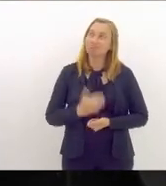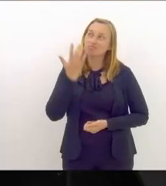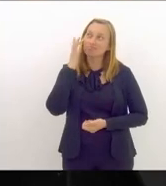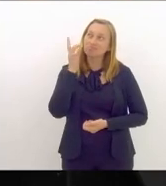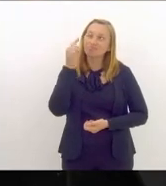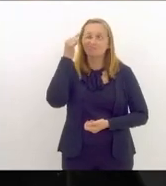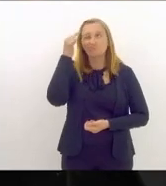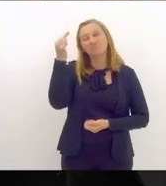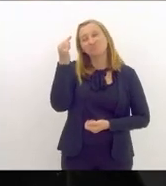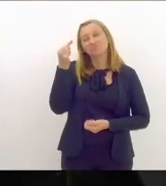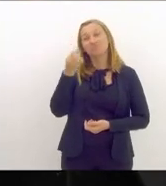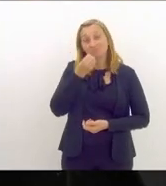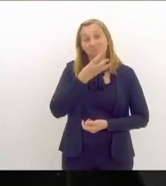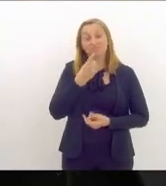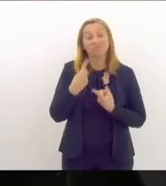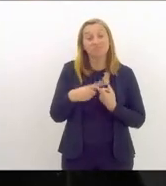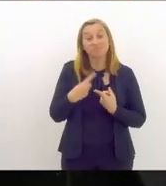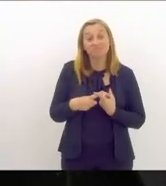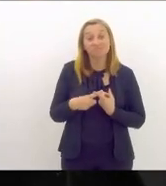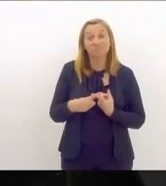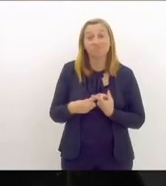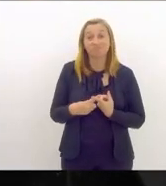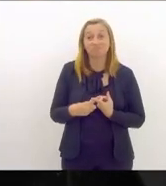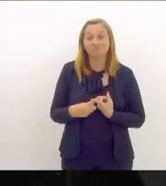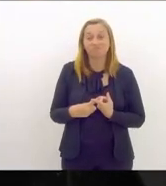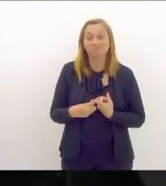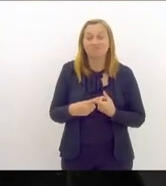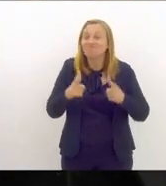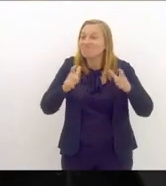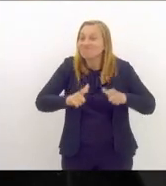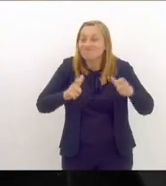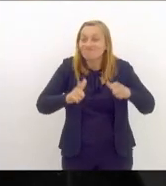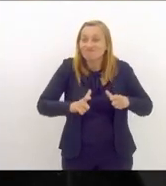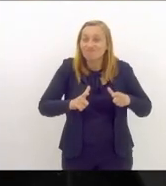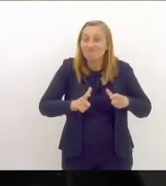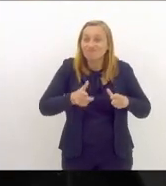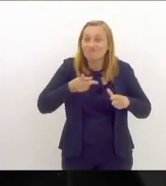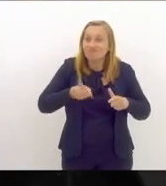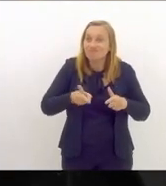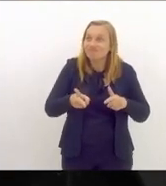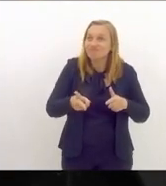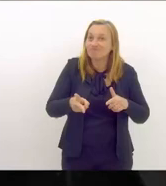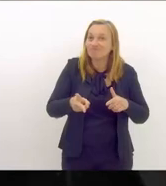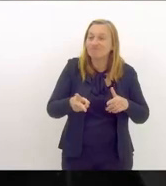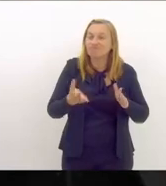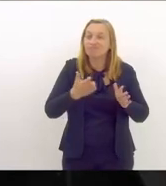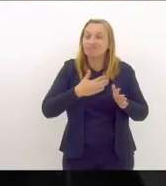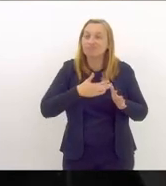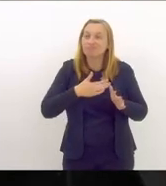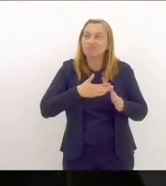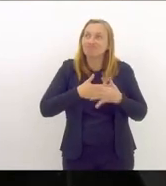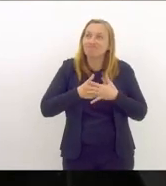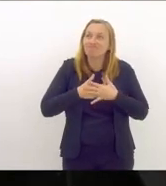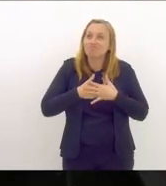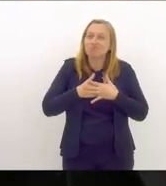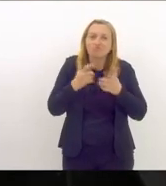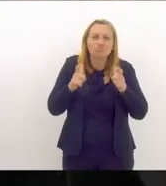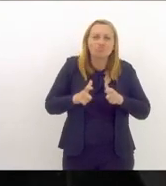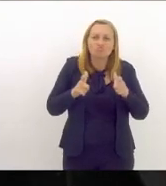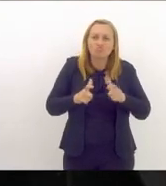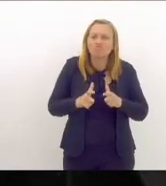uma ideia incrível, porque esse lugar aqui sempre foi, para mim, não um lugar